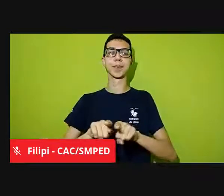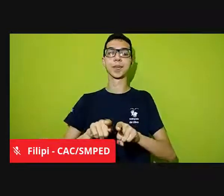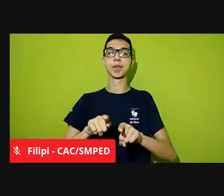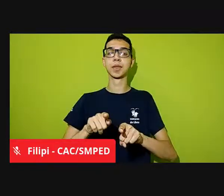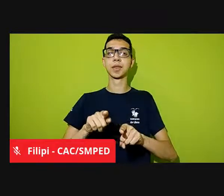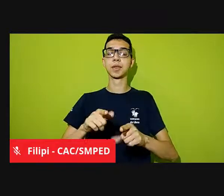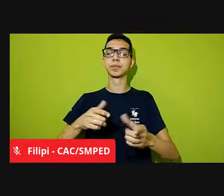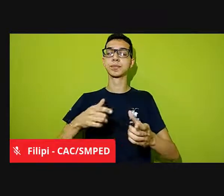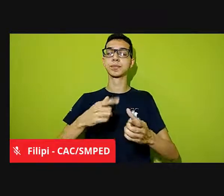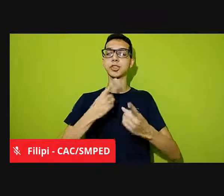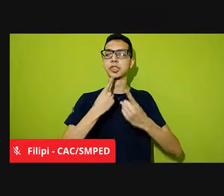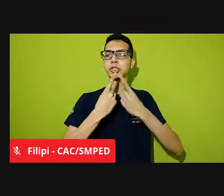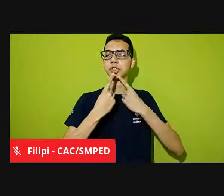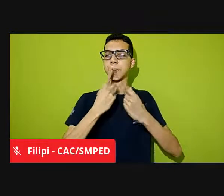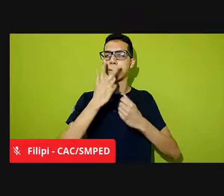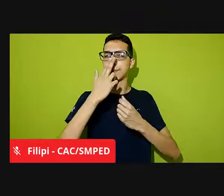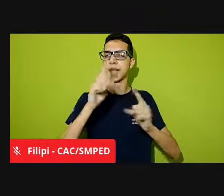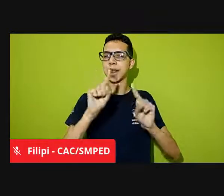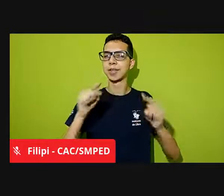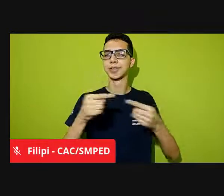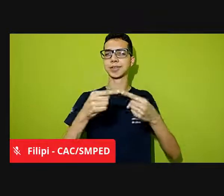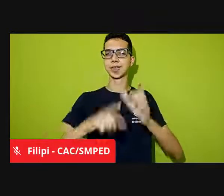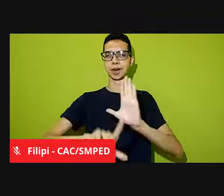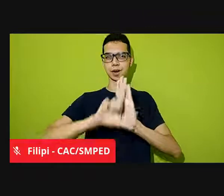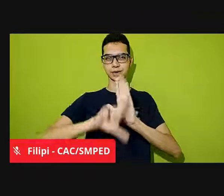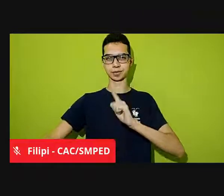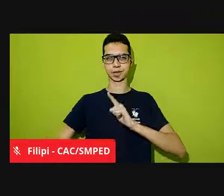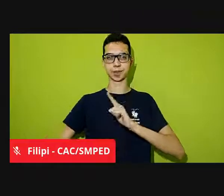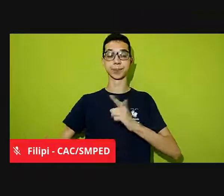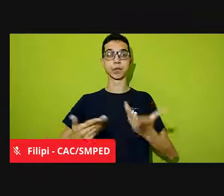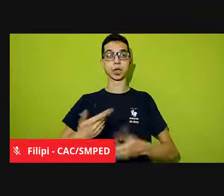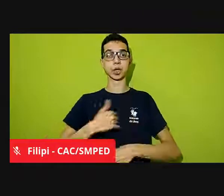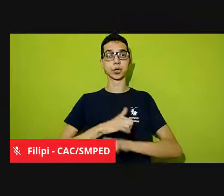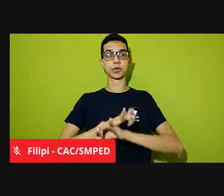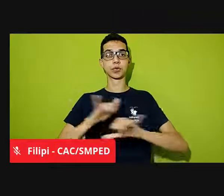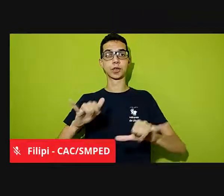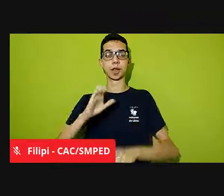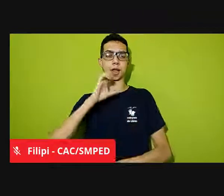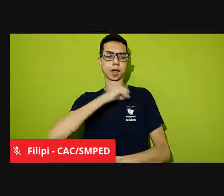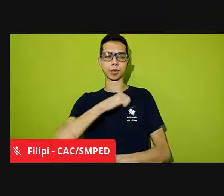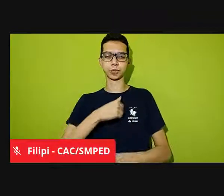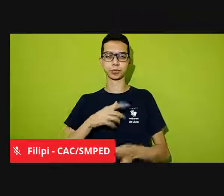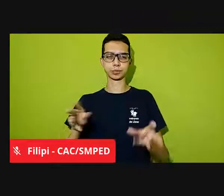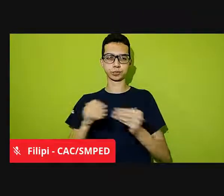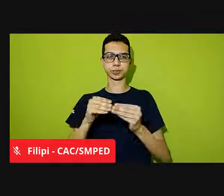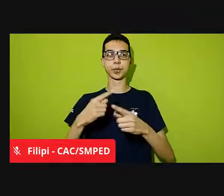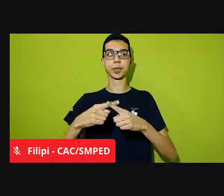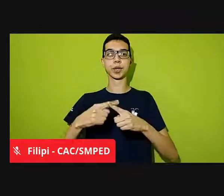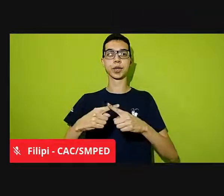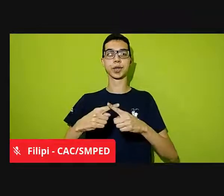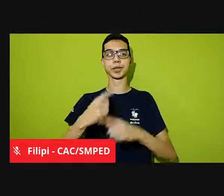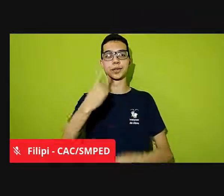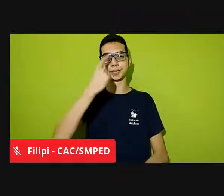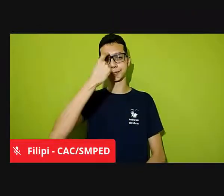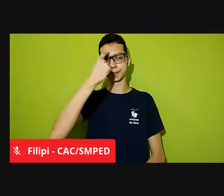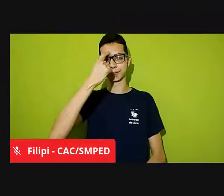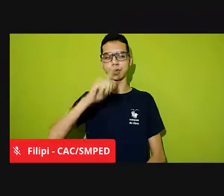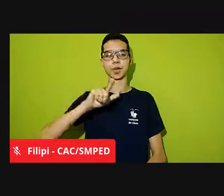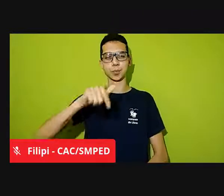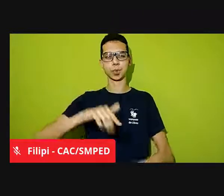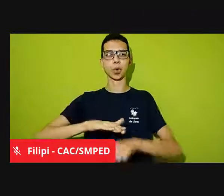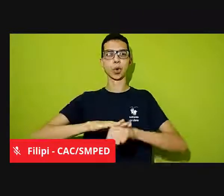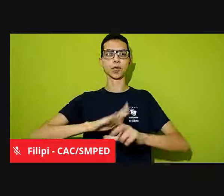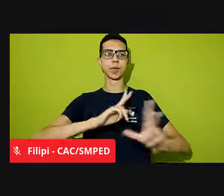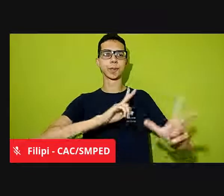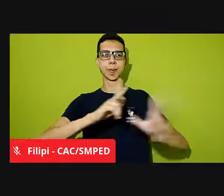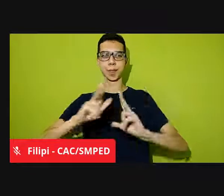né, das leis. Então, assim, estou trazendo aqui muito rapidamente, né, porque minha intenção também é abrir para as conversas, porque eu já vi